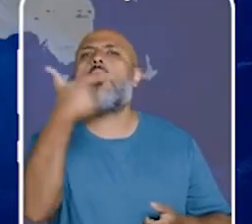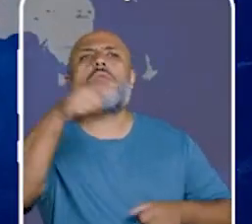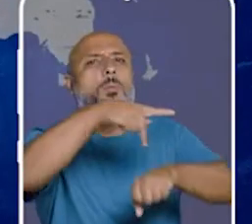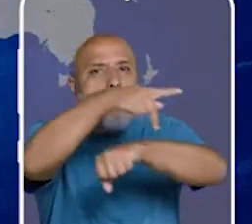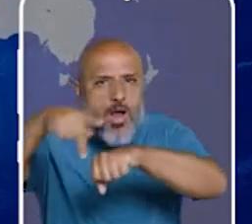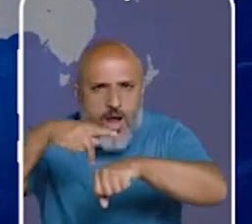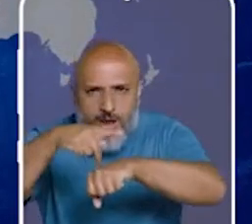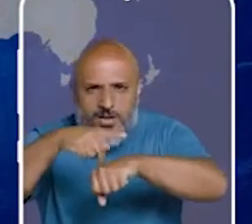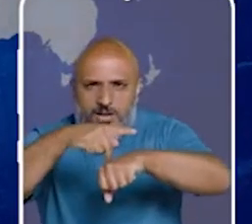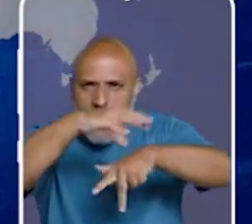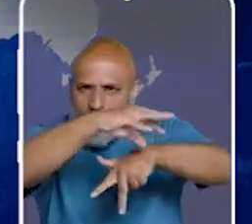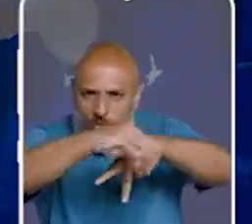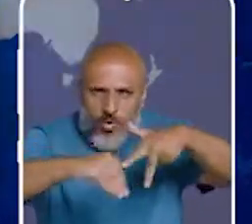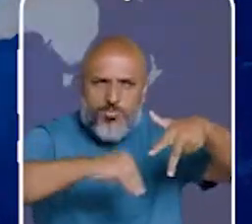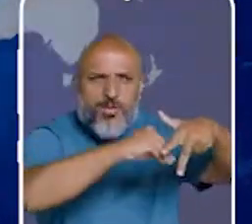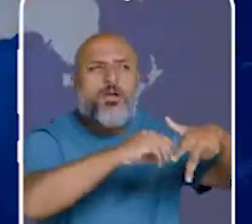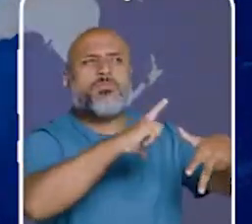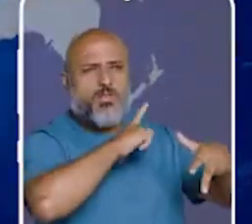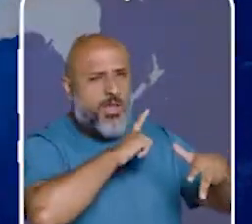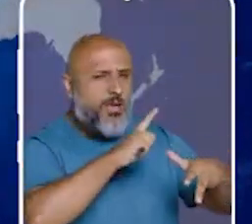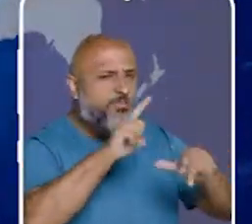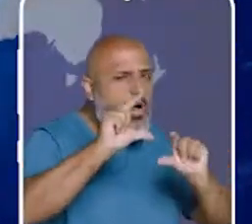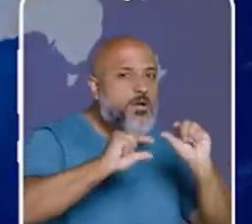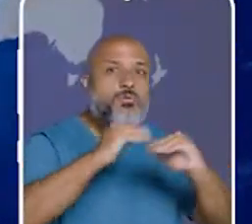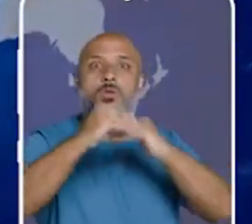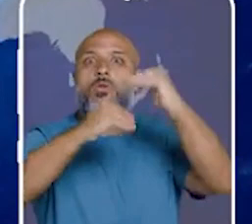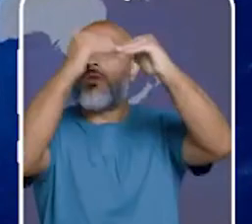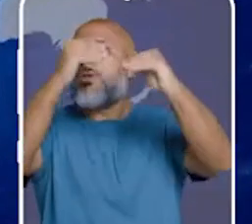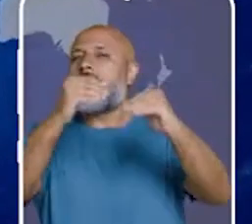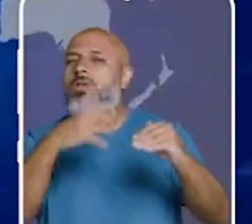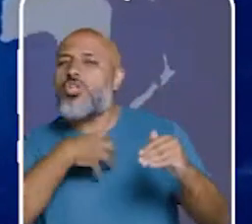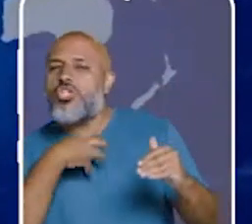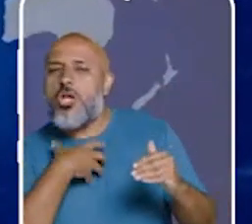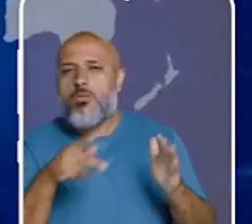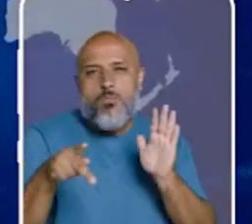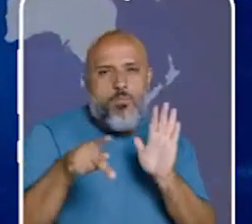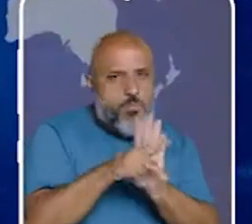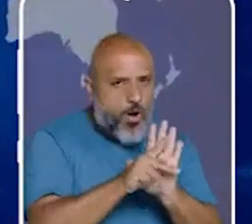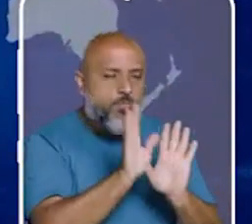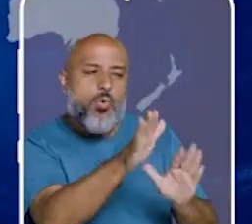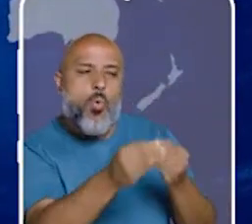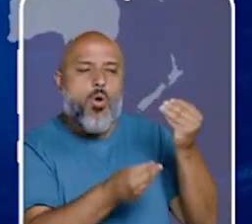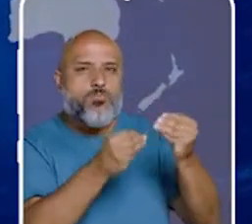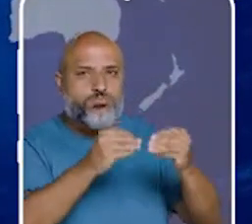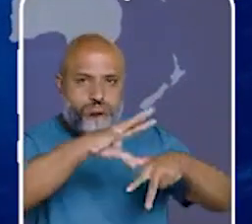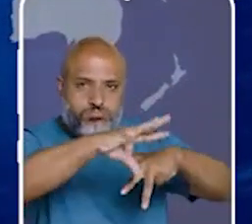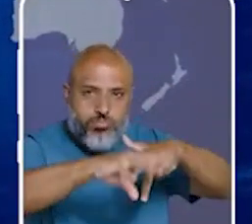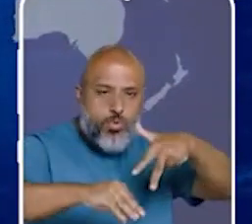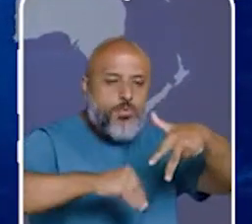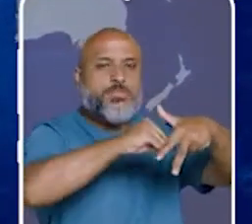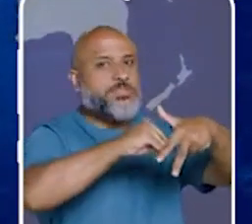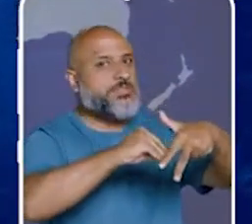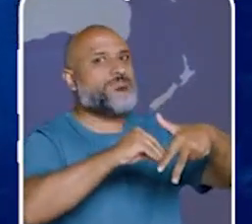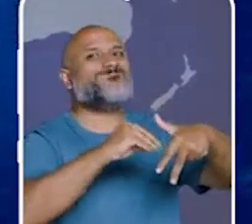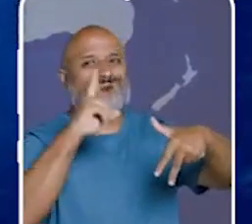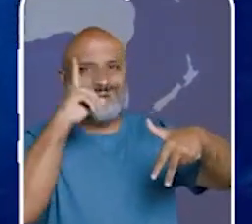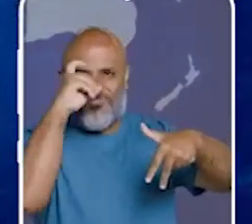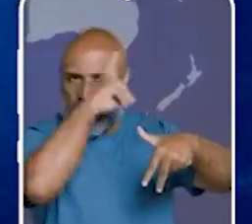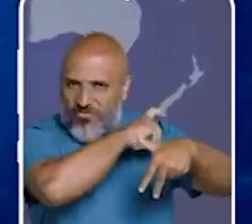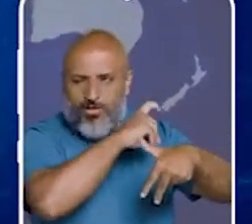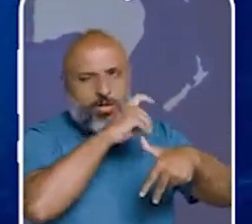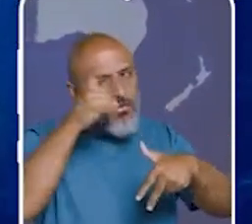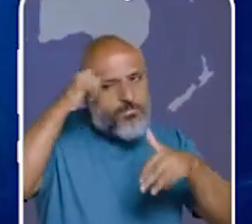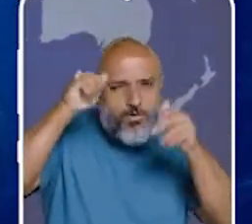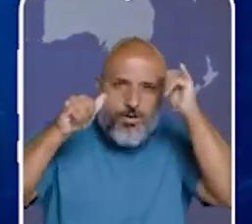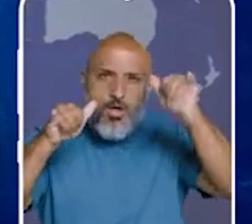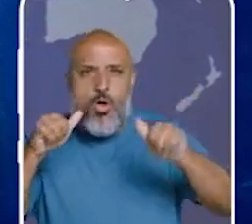Nenhum país está livre da corrupção. Mas os países mais desenvolvidos criam mecanismos que tornam a corrupção muito mais difícil,